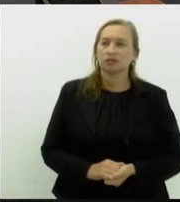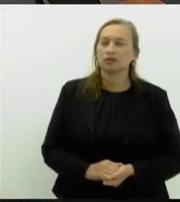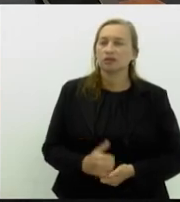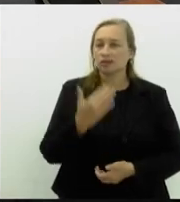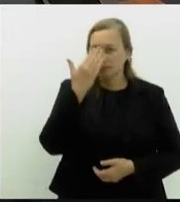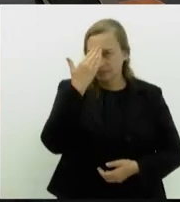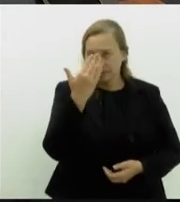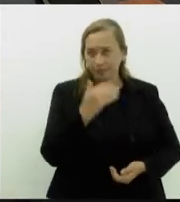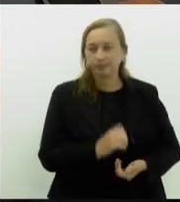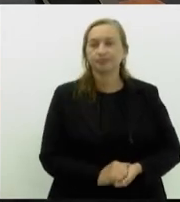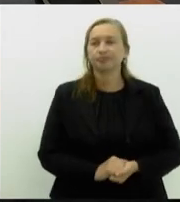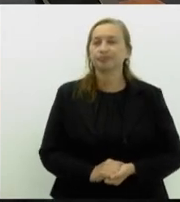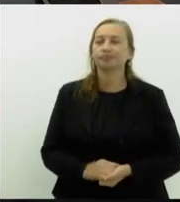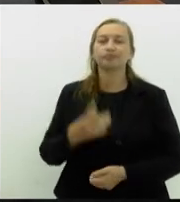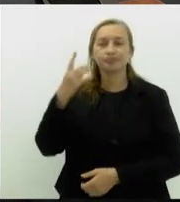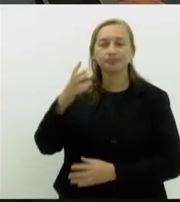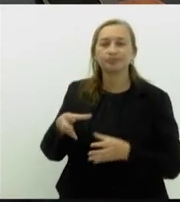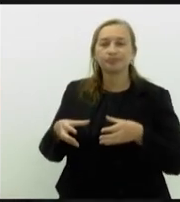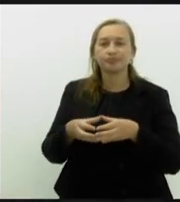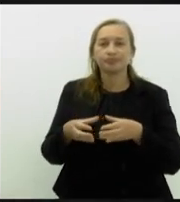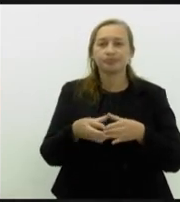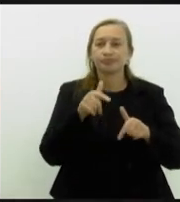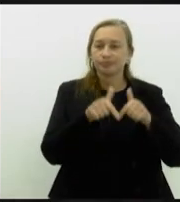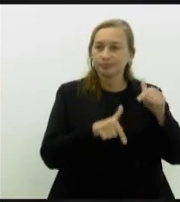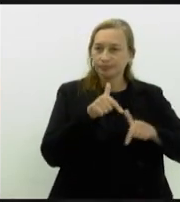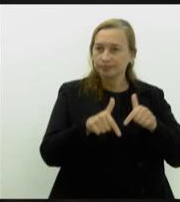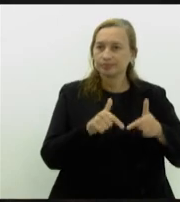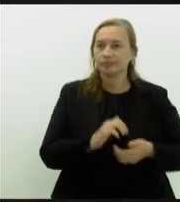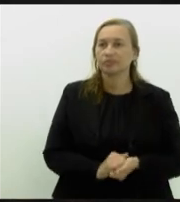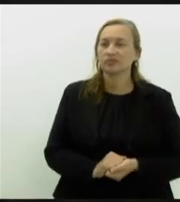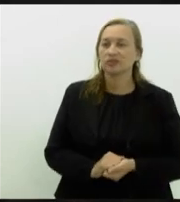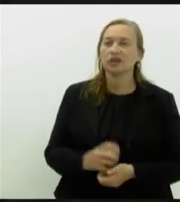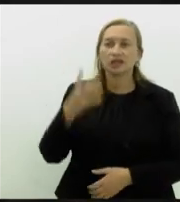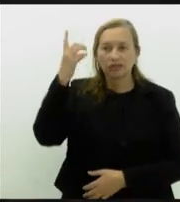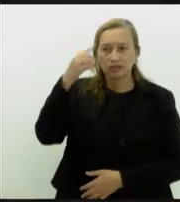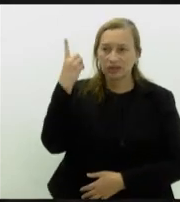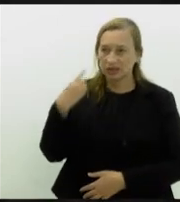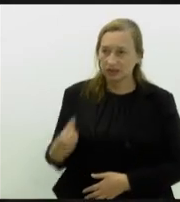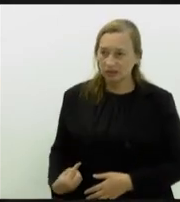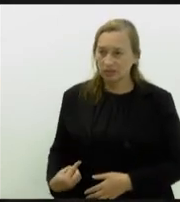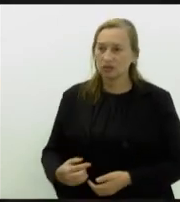Obrigado, Jari. Pela Comissão de Trabalho, deputada Dani Balbi.